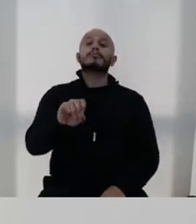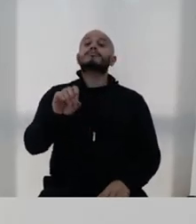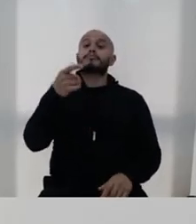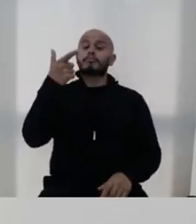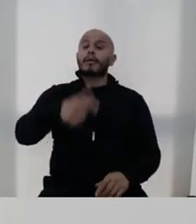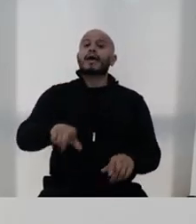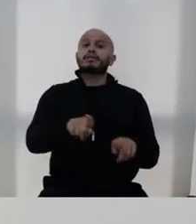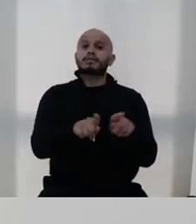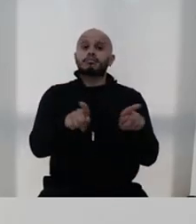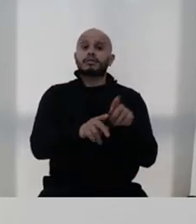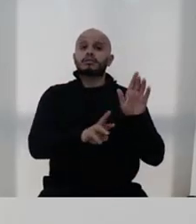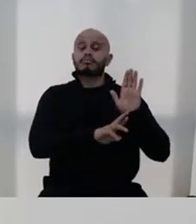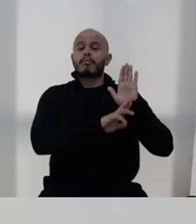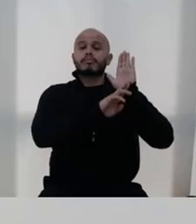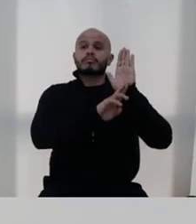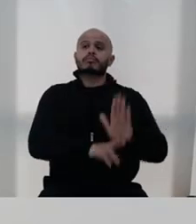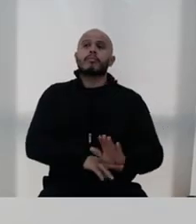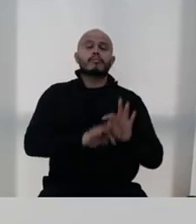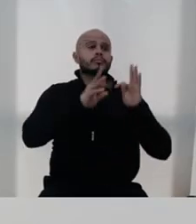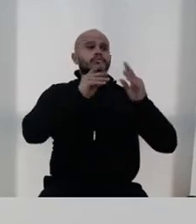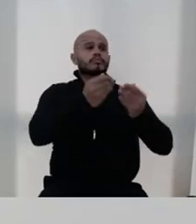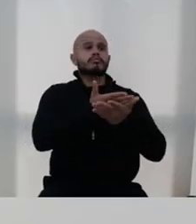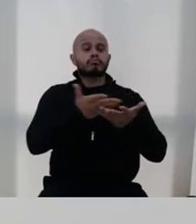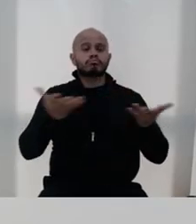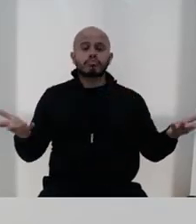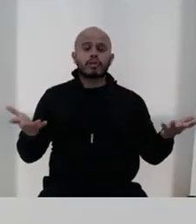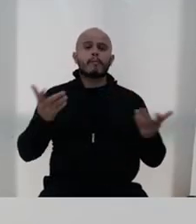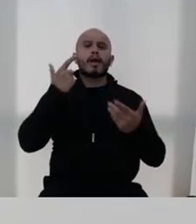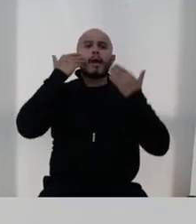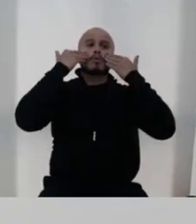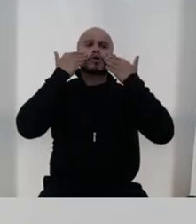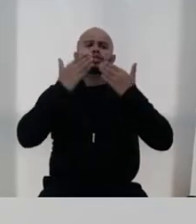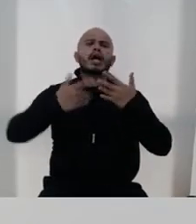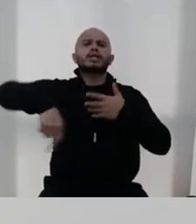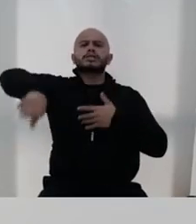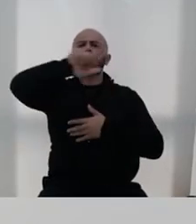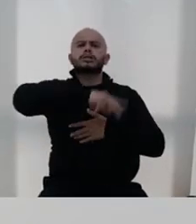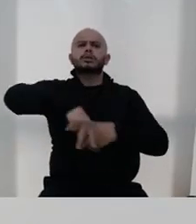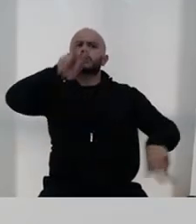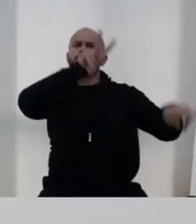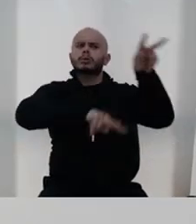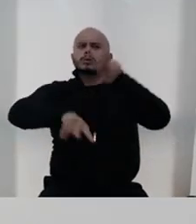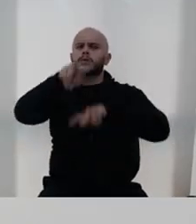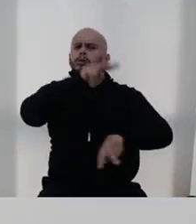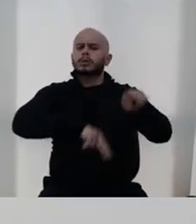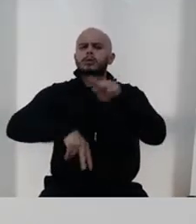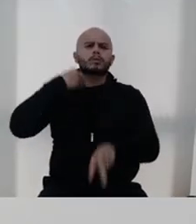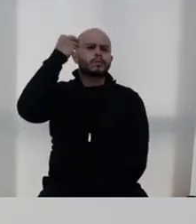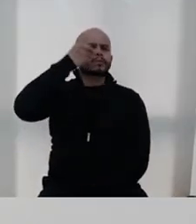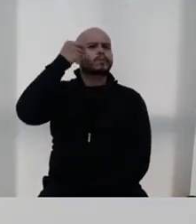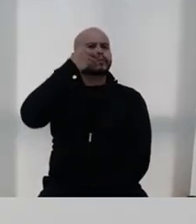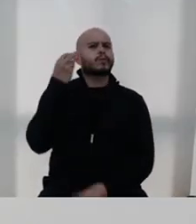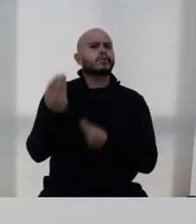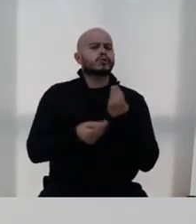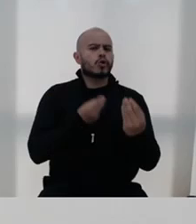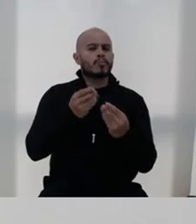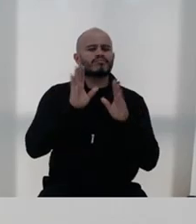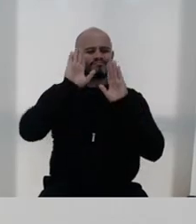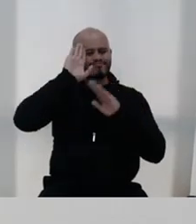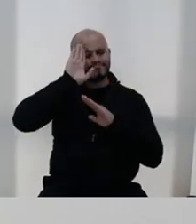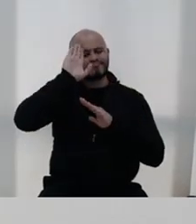as defensorias públicas estaduais, trazendo a perspectiva dos vulneráveis e da atuação no tema, principalmente no 1234, que é o tema da